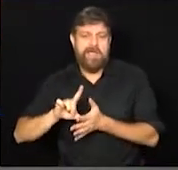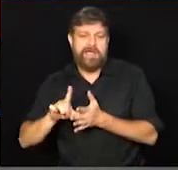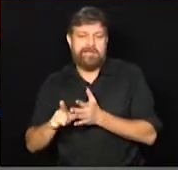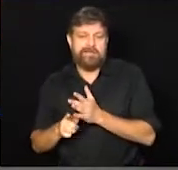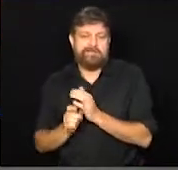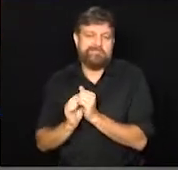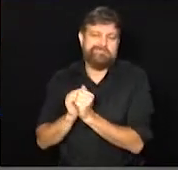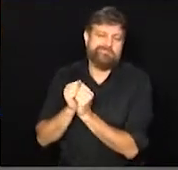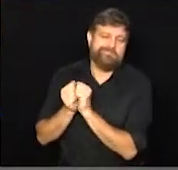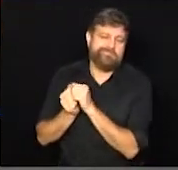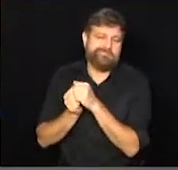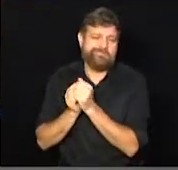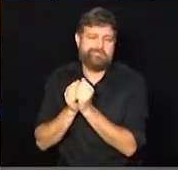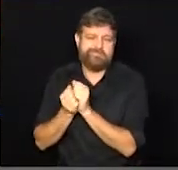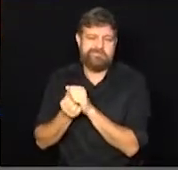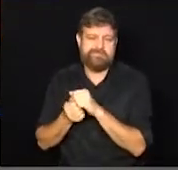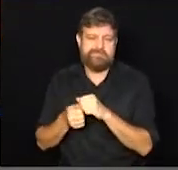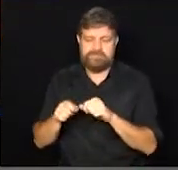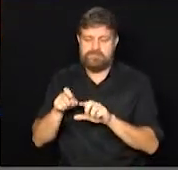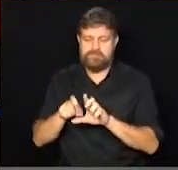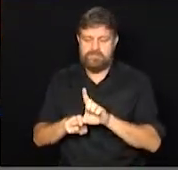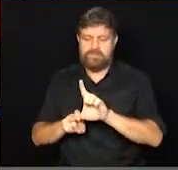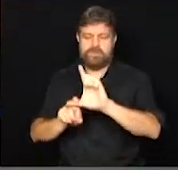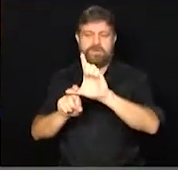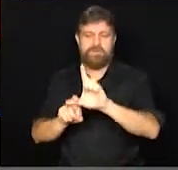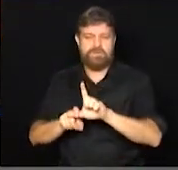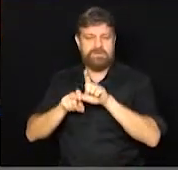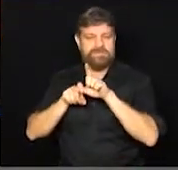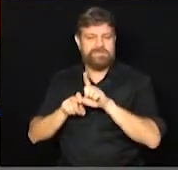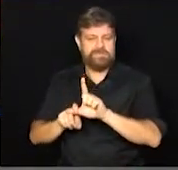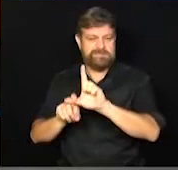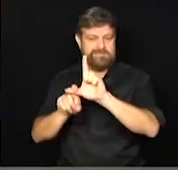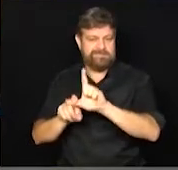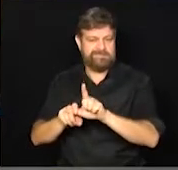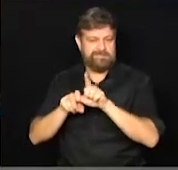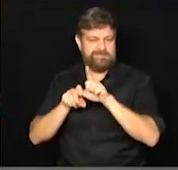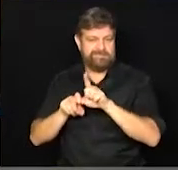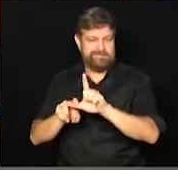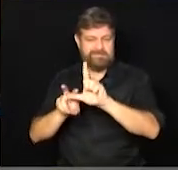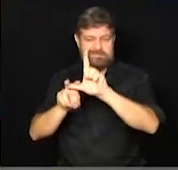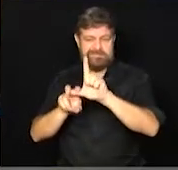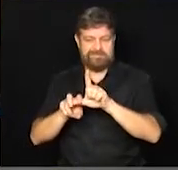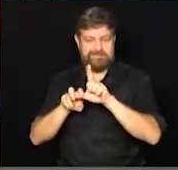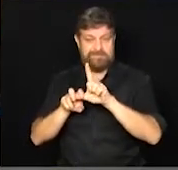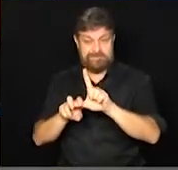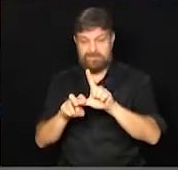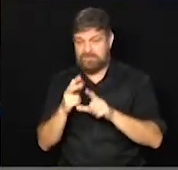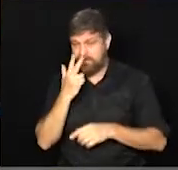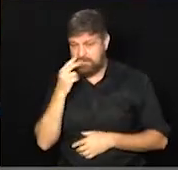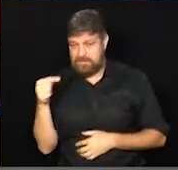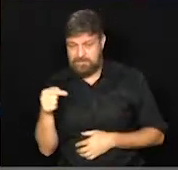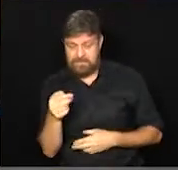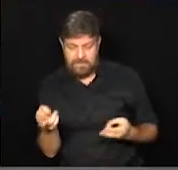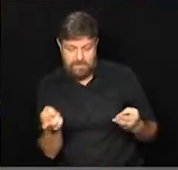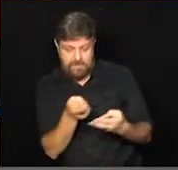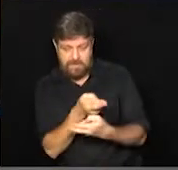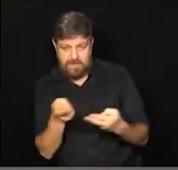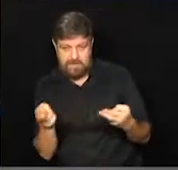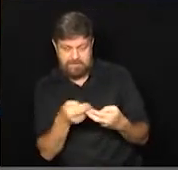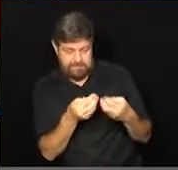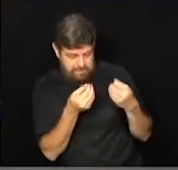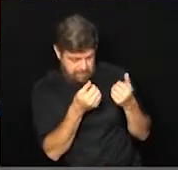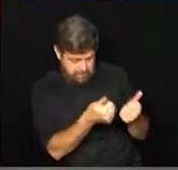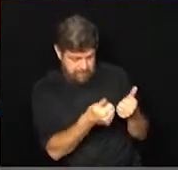chama, que geralmente, quer dizer, o momento em que as coisas parecem que dentro do relacionamento tudo vai